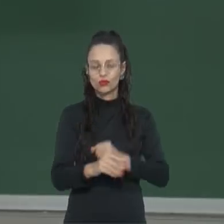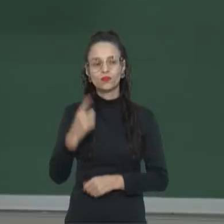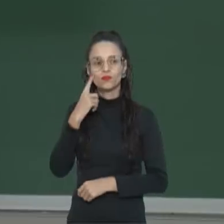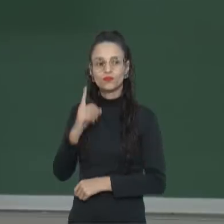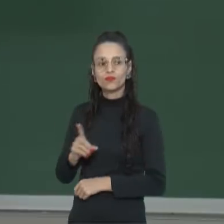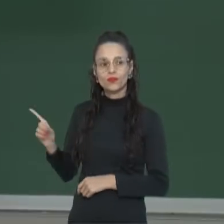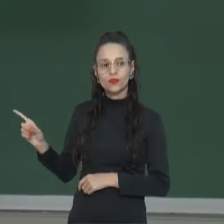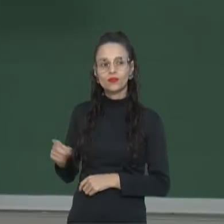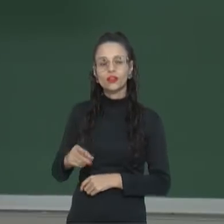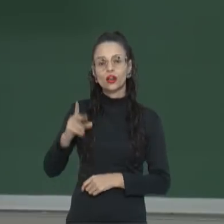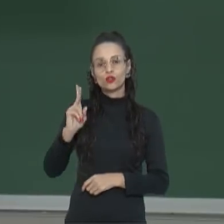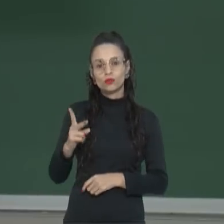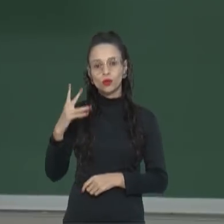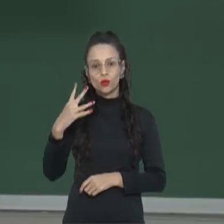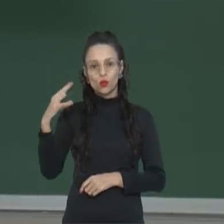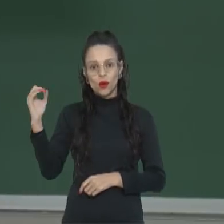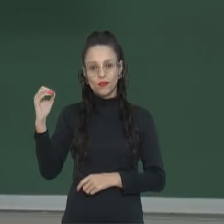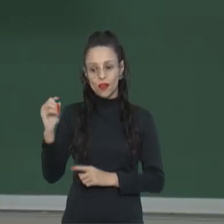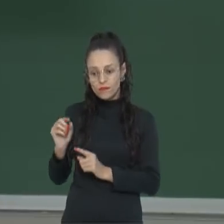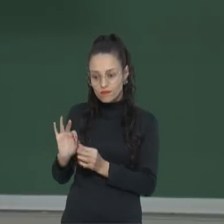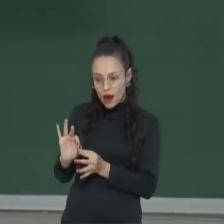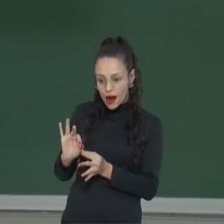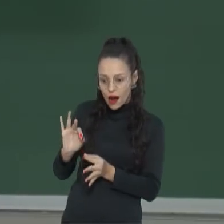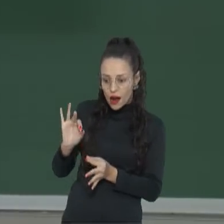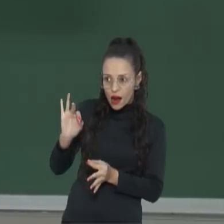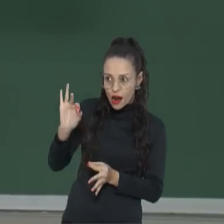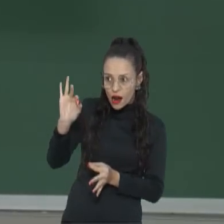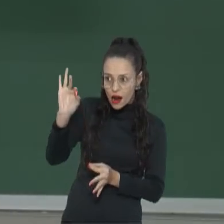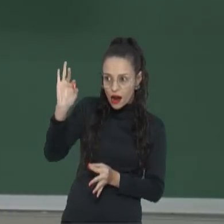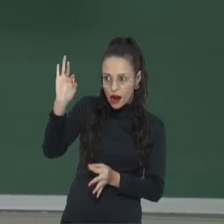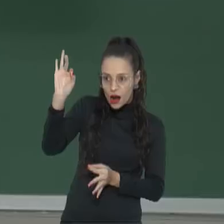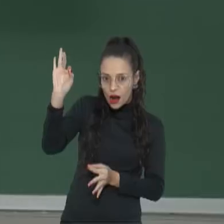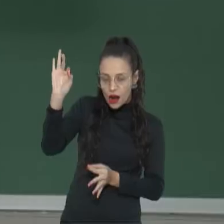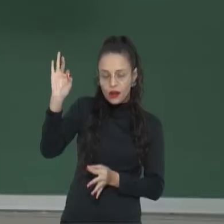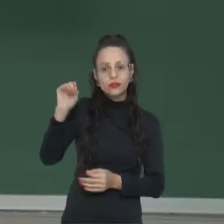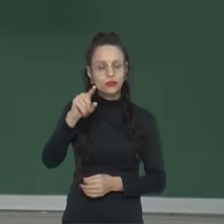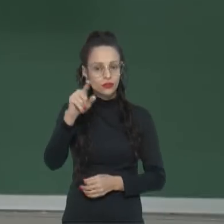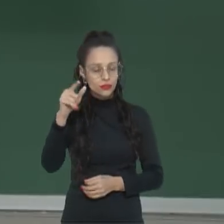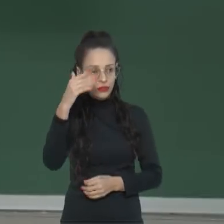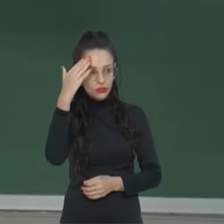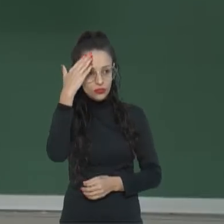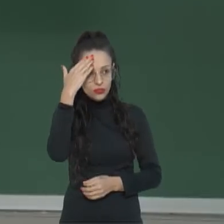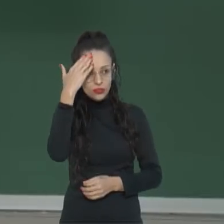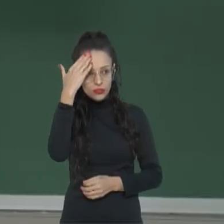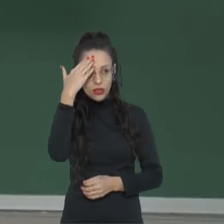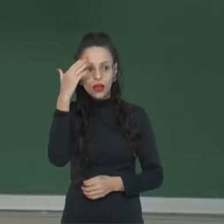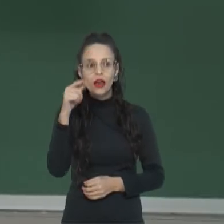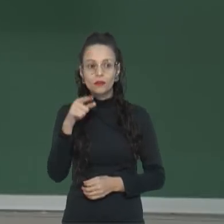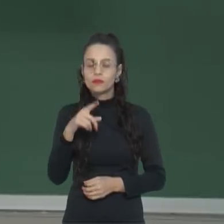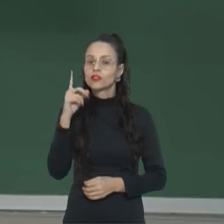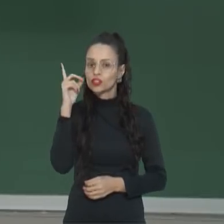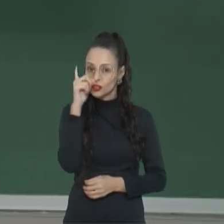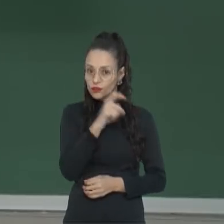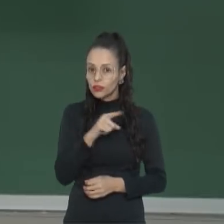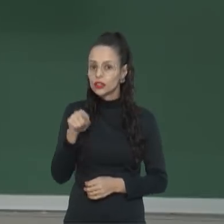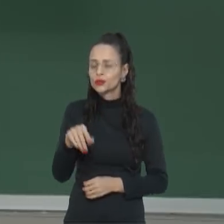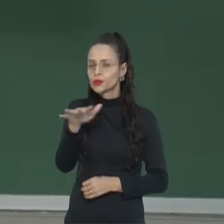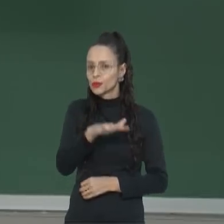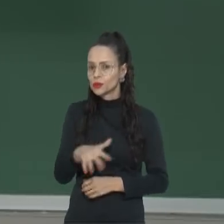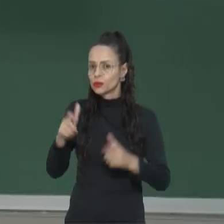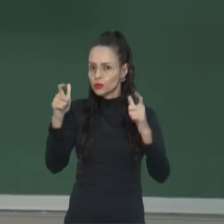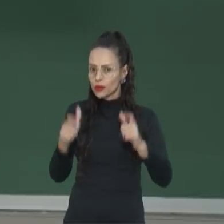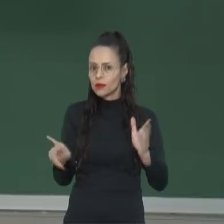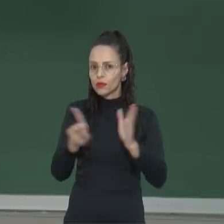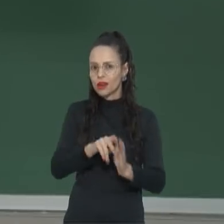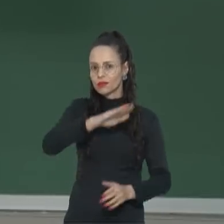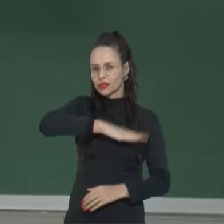está a 2.400 metros de altura. Galerinha que curte futebol sabe o que os atletas passam quando vão jogar naquela região dos Andes